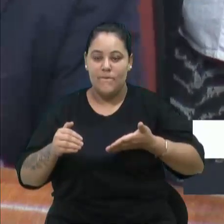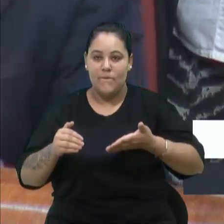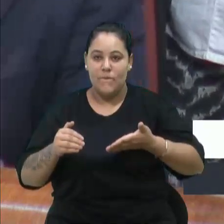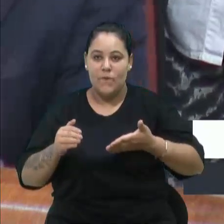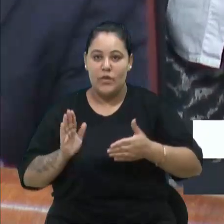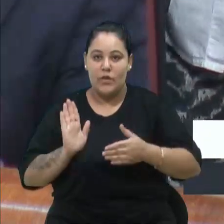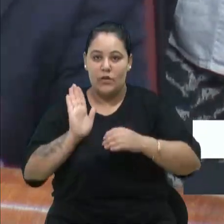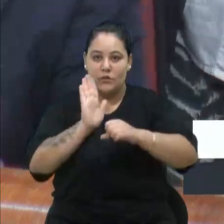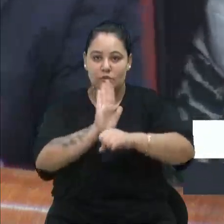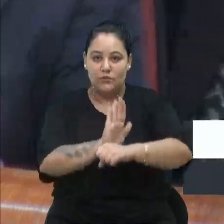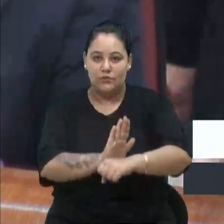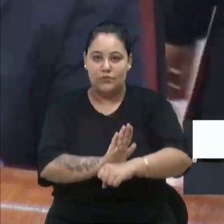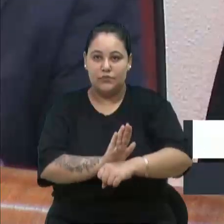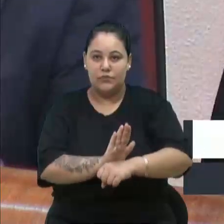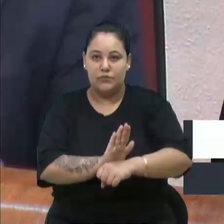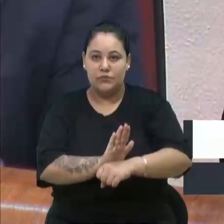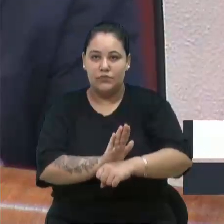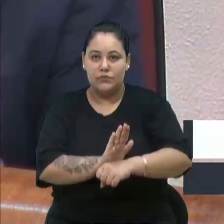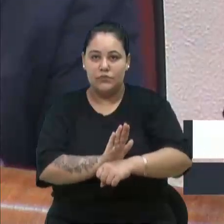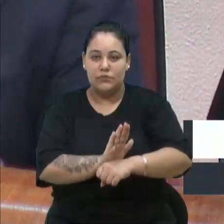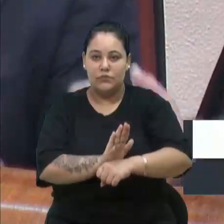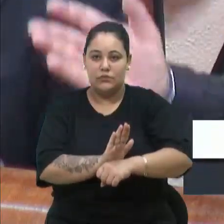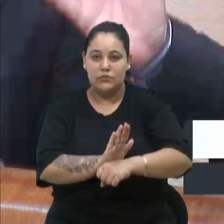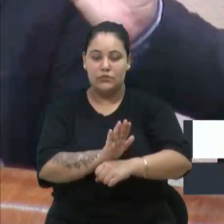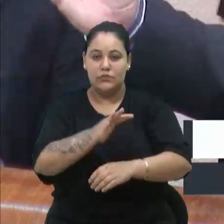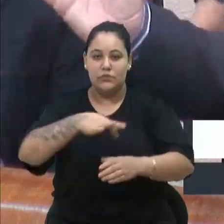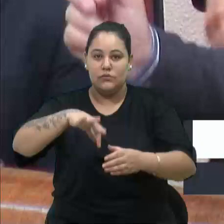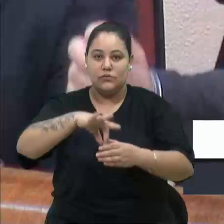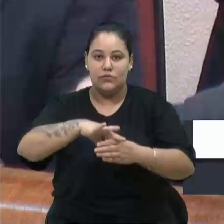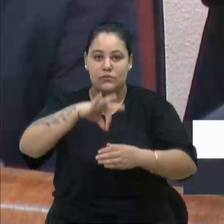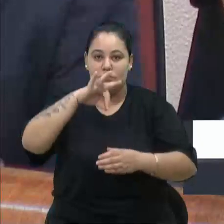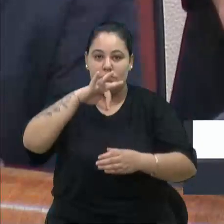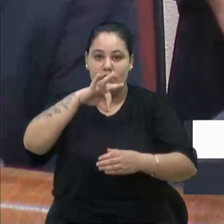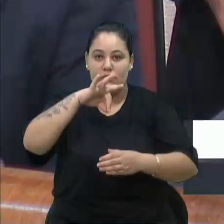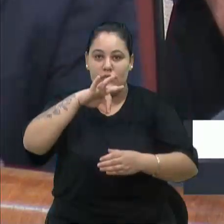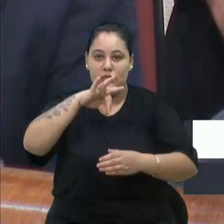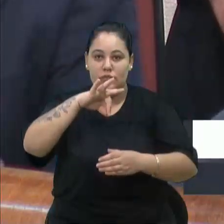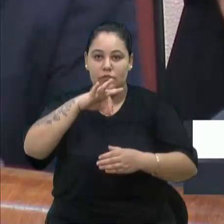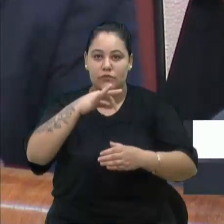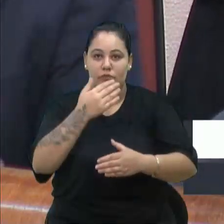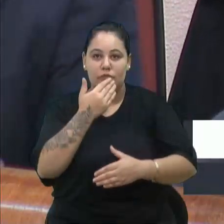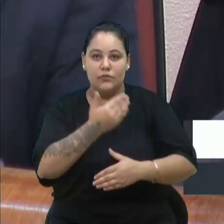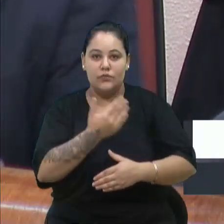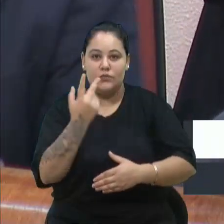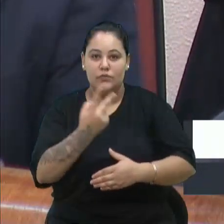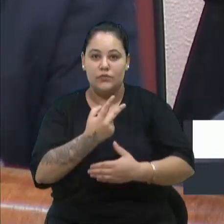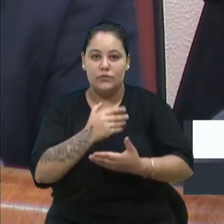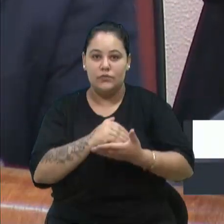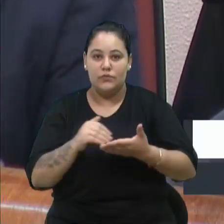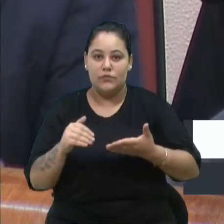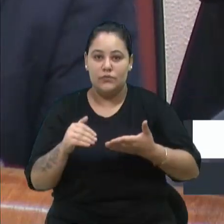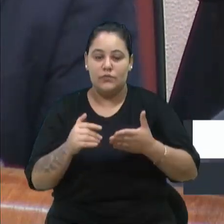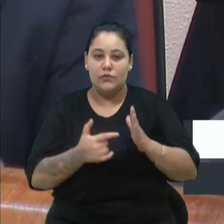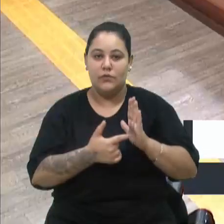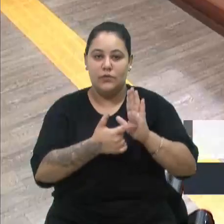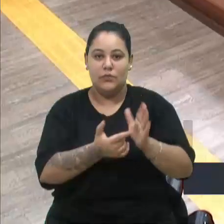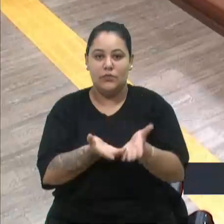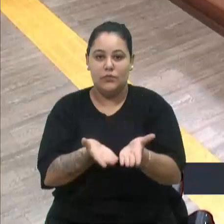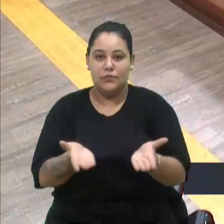ajudem, nos auxiliem no sorteio. Solicito à segunda secretária que mostre a